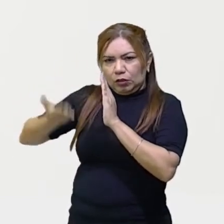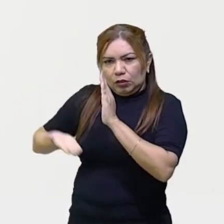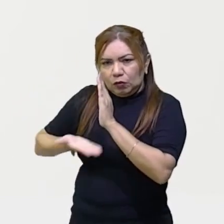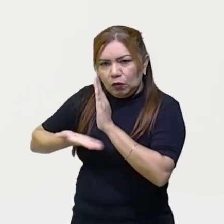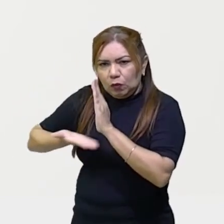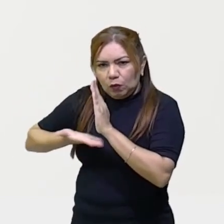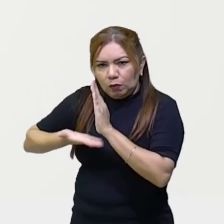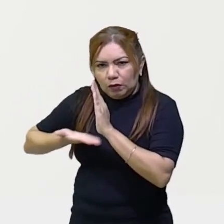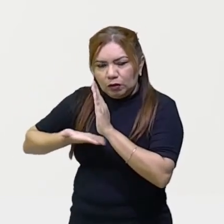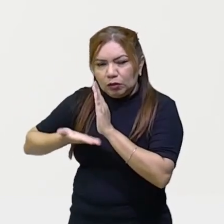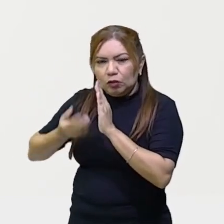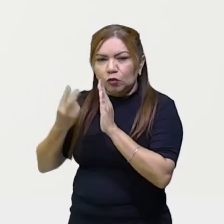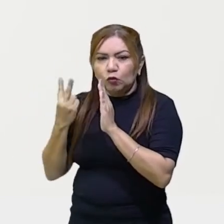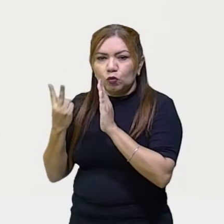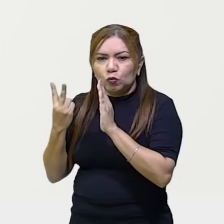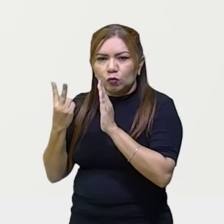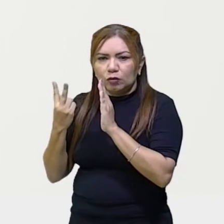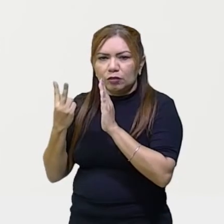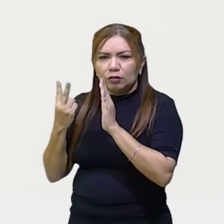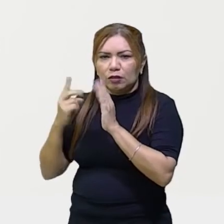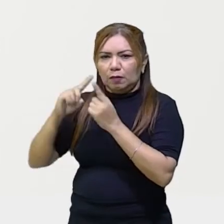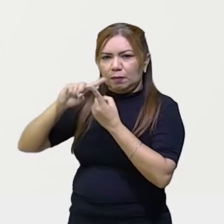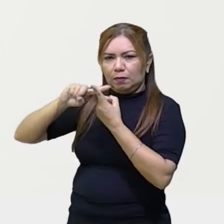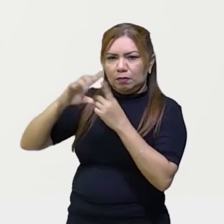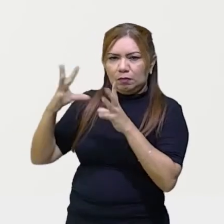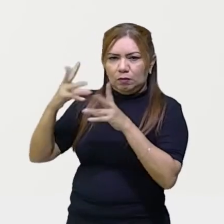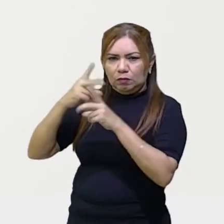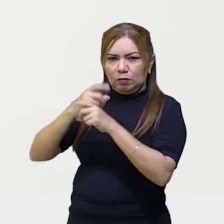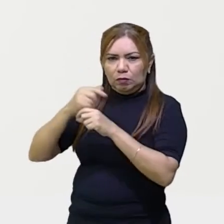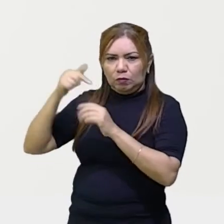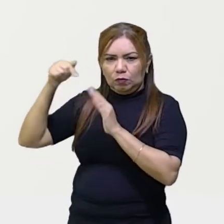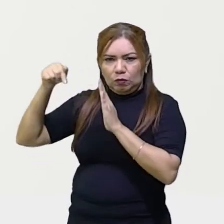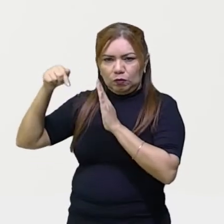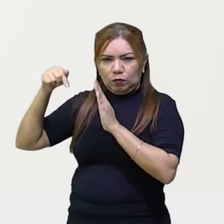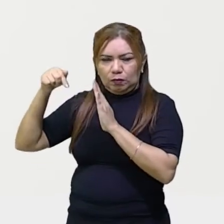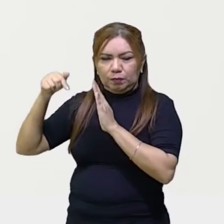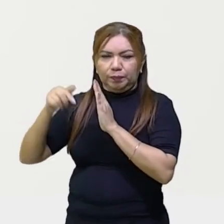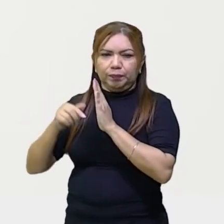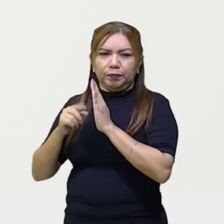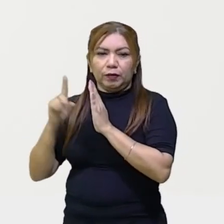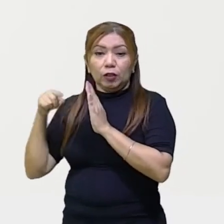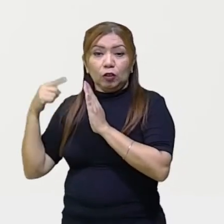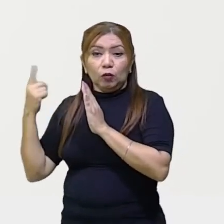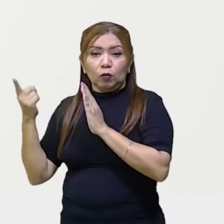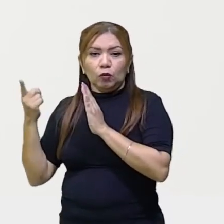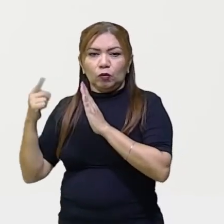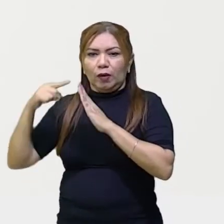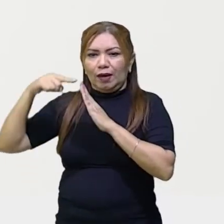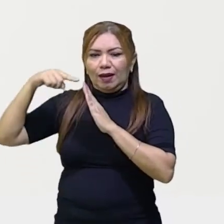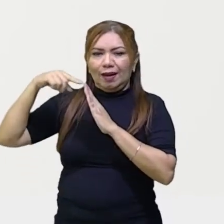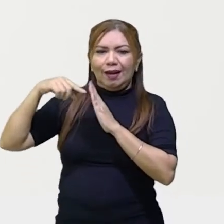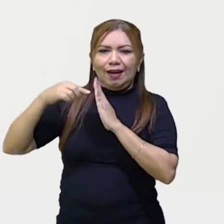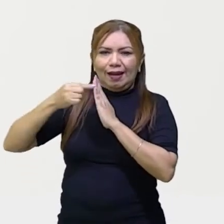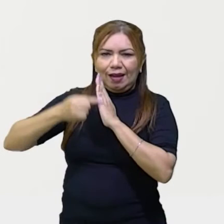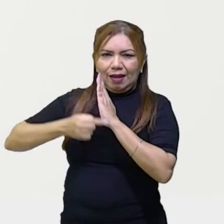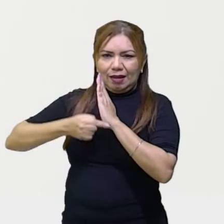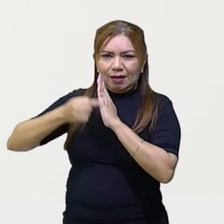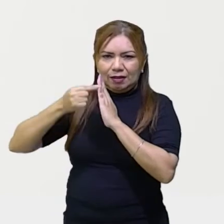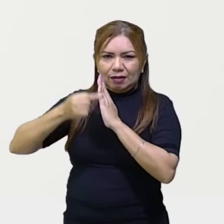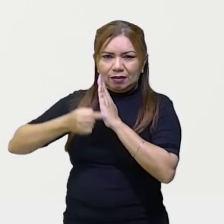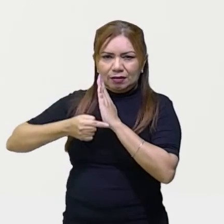77 Faces OK e ele vai ter quantas arestas vai ter 15